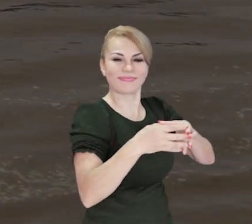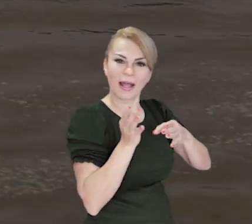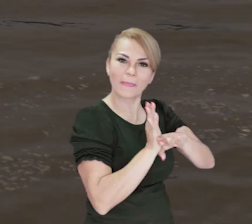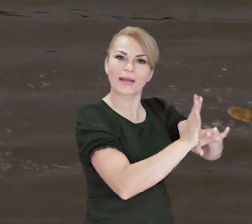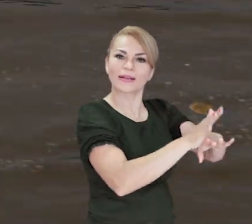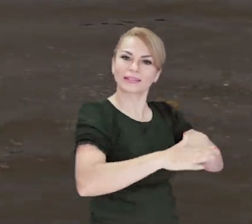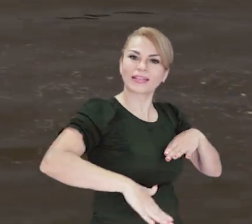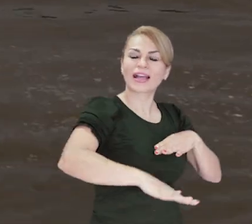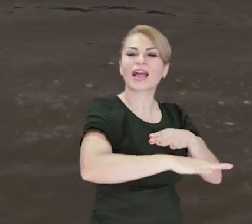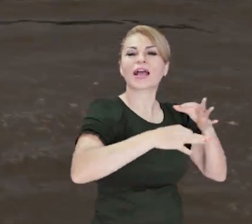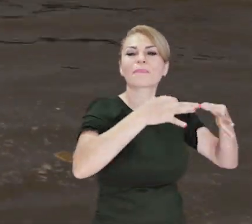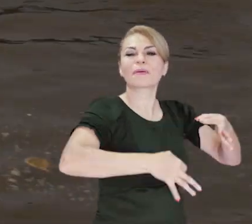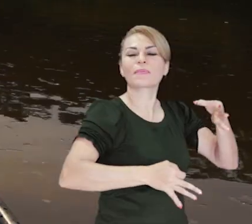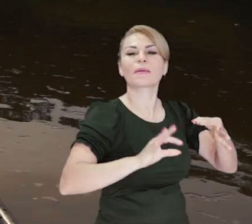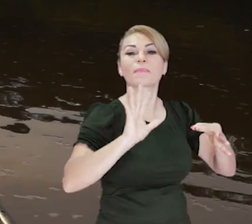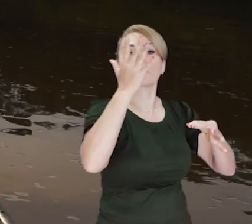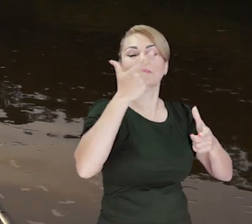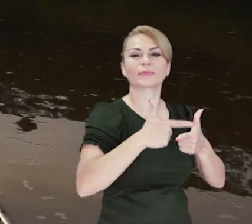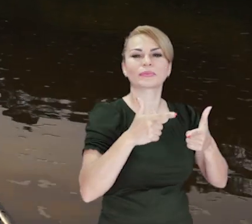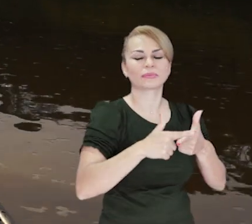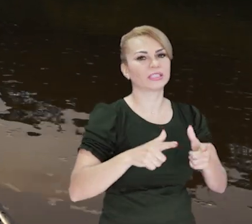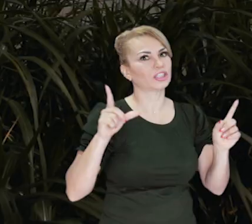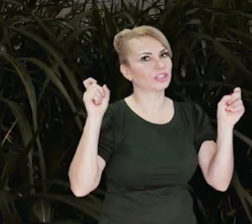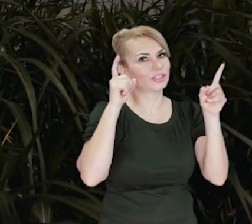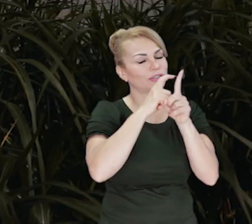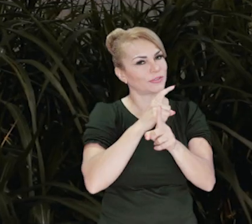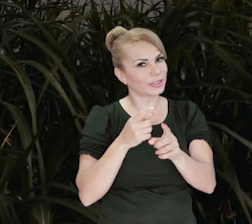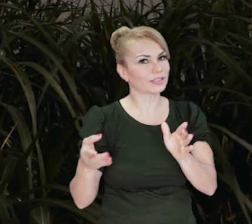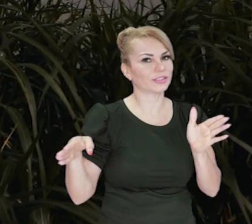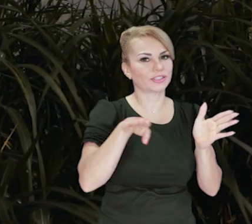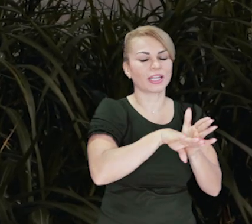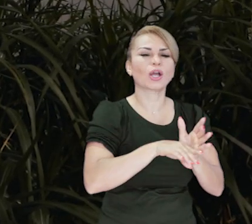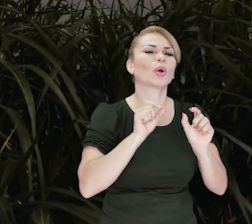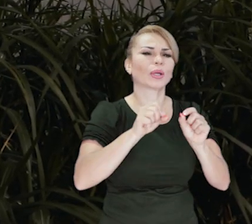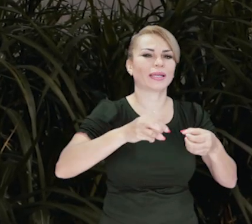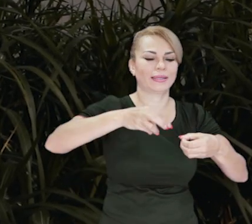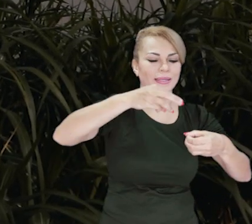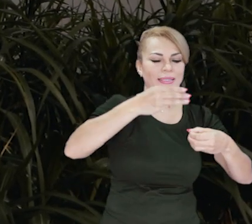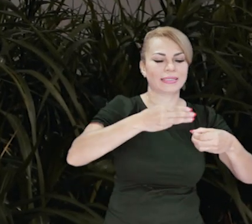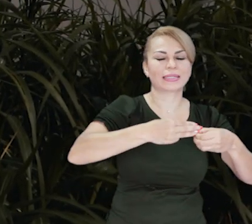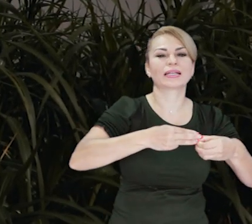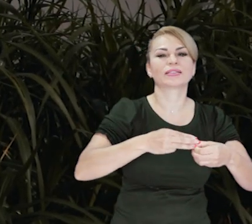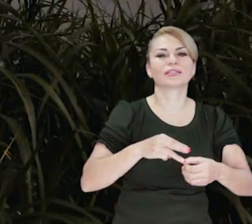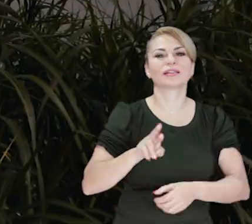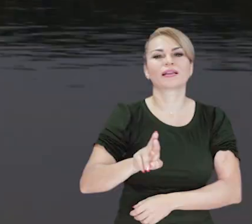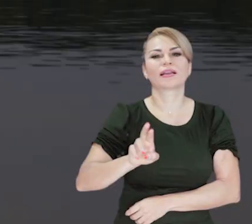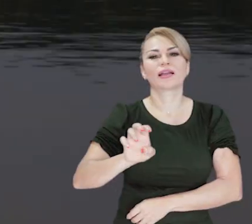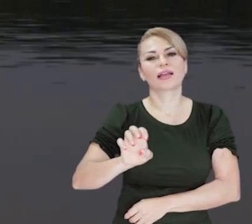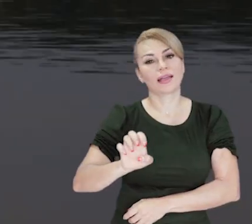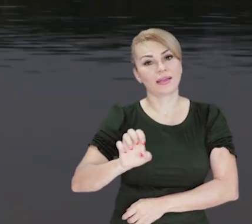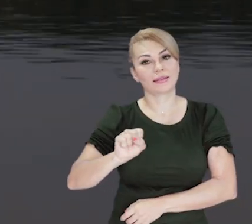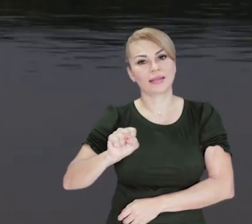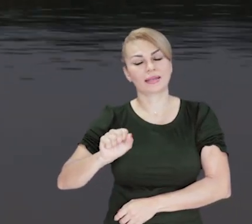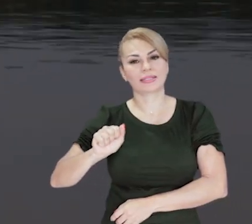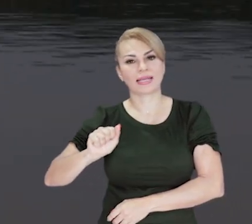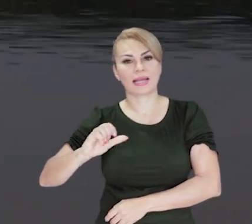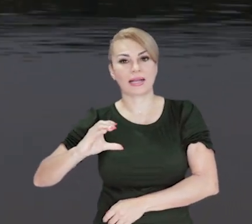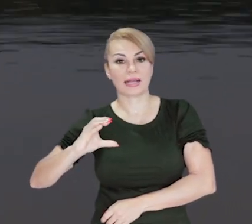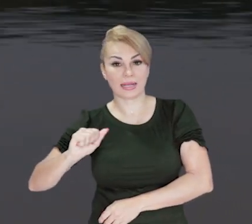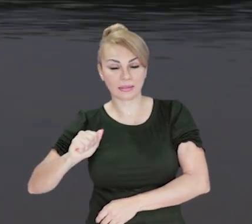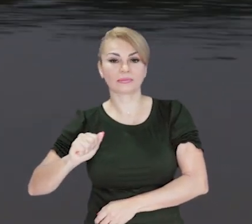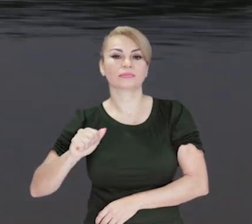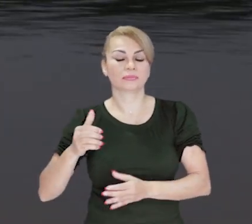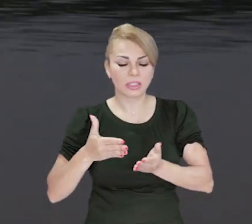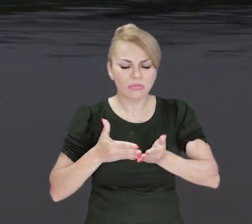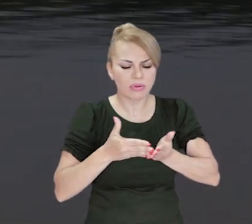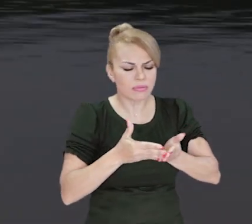fica ainda mais difícil de se chegar. É o caso de Ressaca. Os enormes bancos de areia formados no Rio Madeira impedem a aproximação do barco